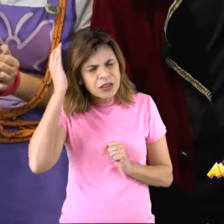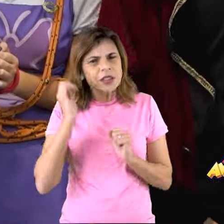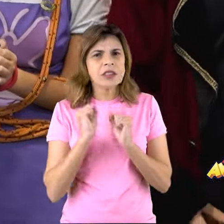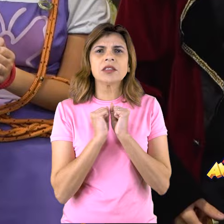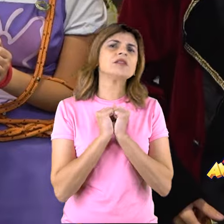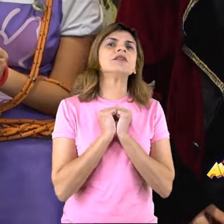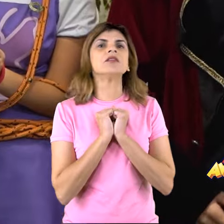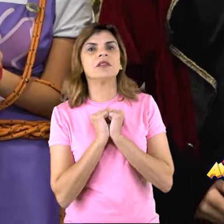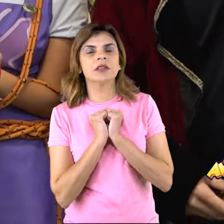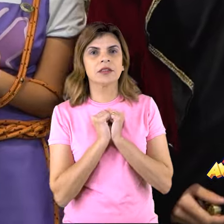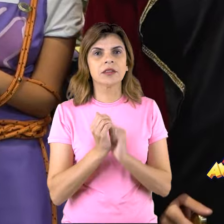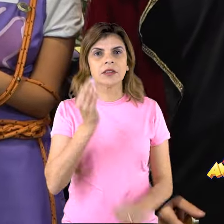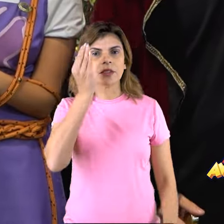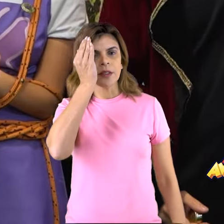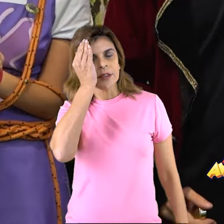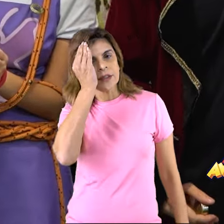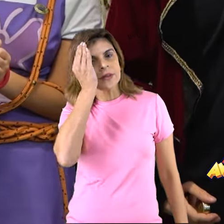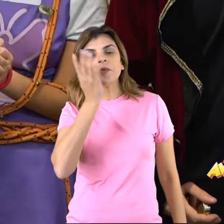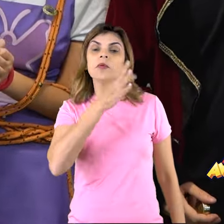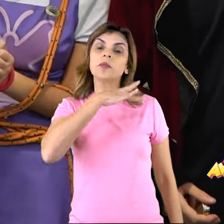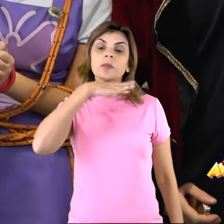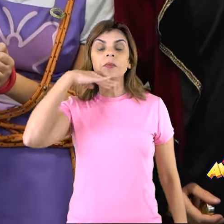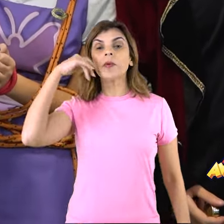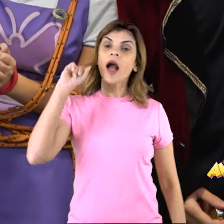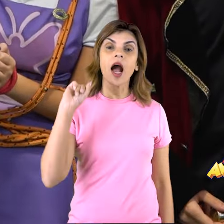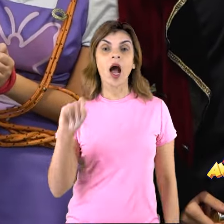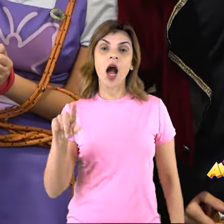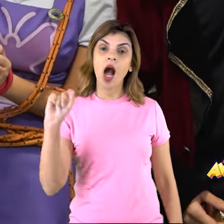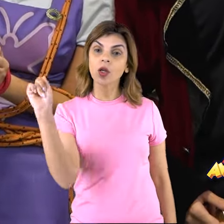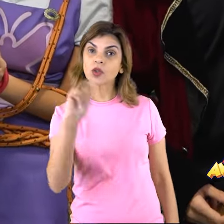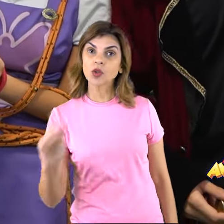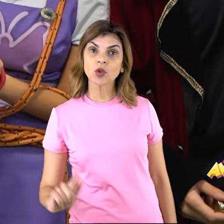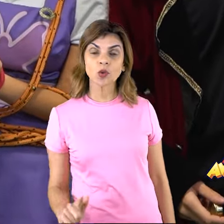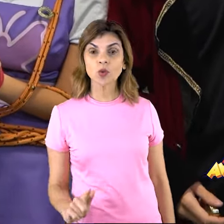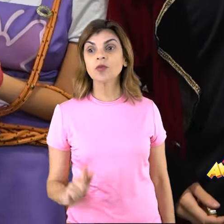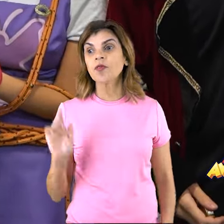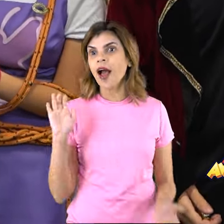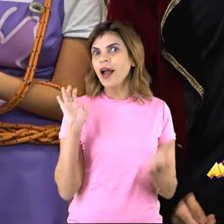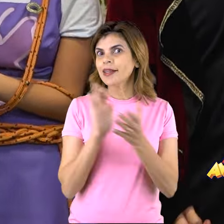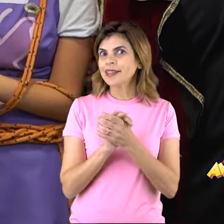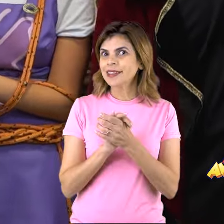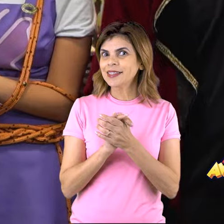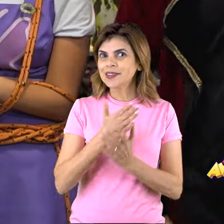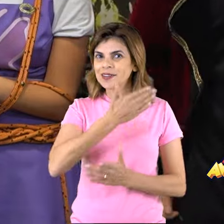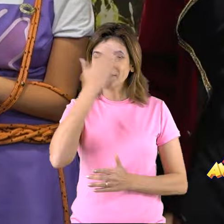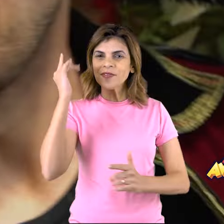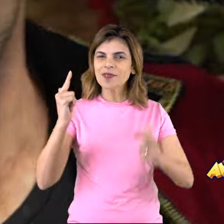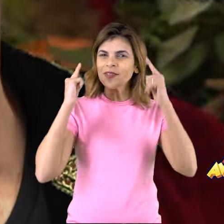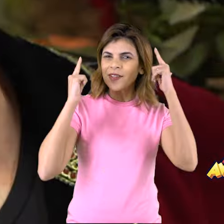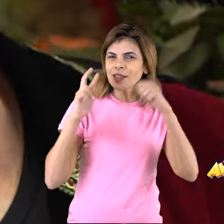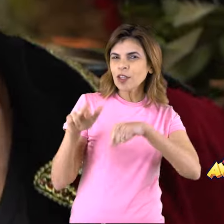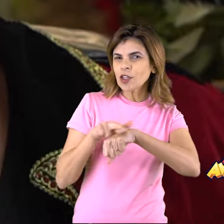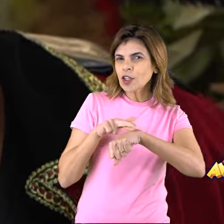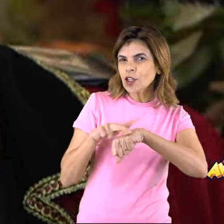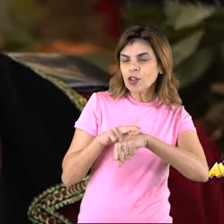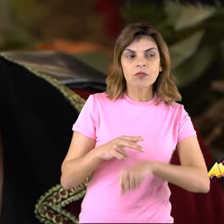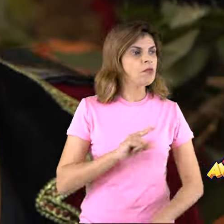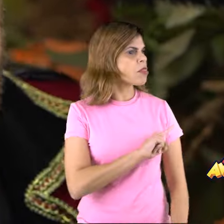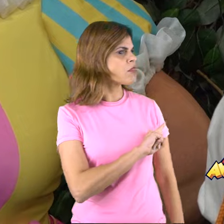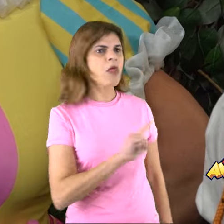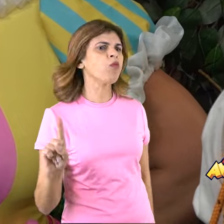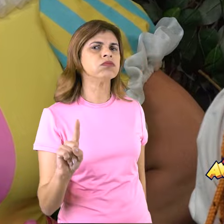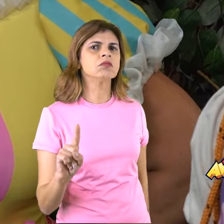pirata barba azul você vai se casar com a aventureira roxa não vou